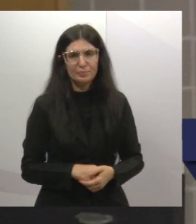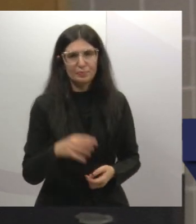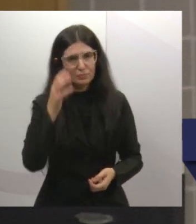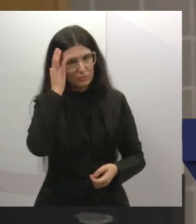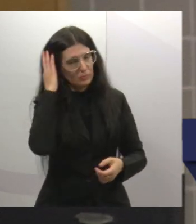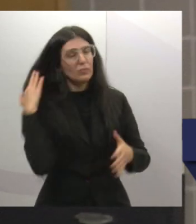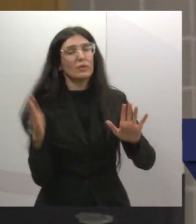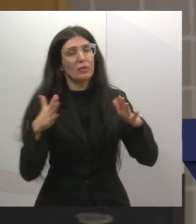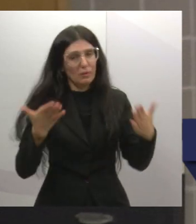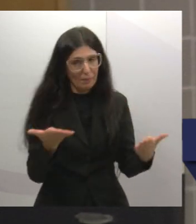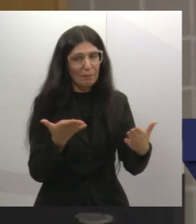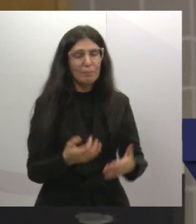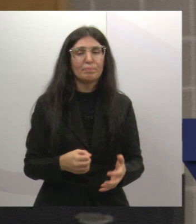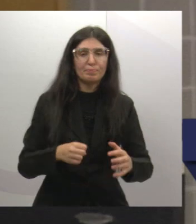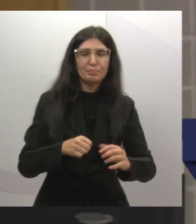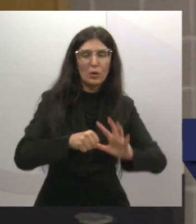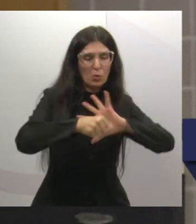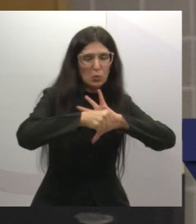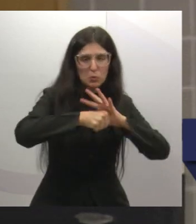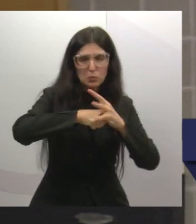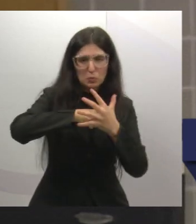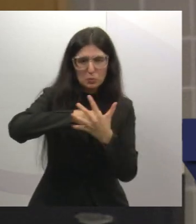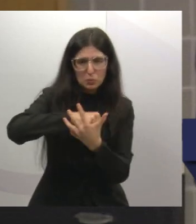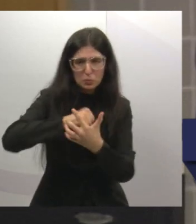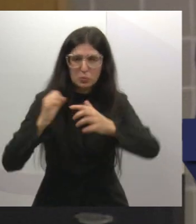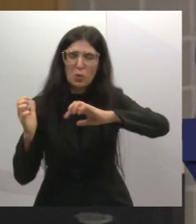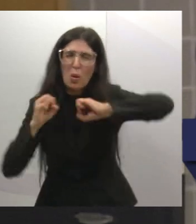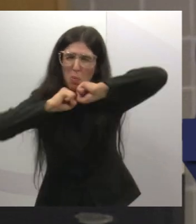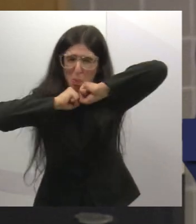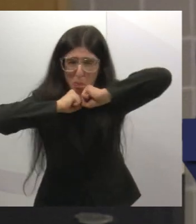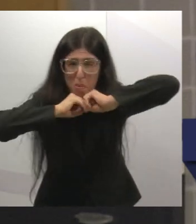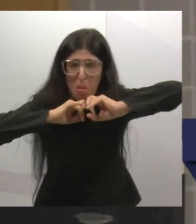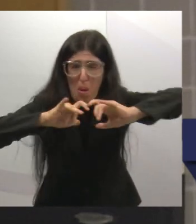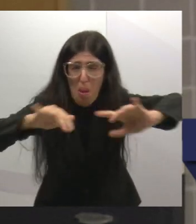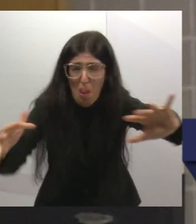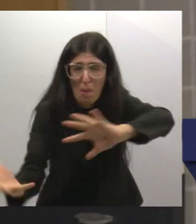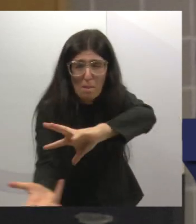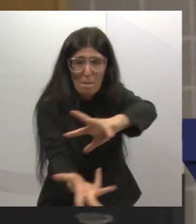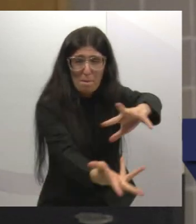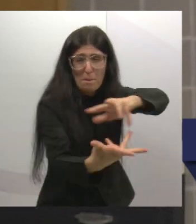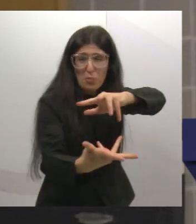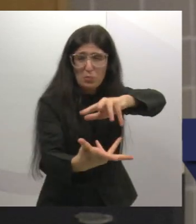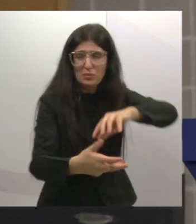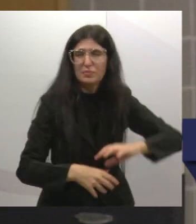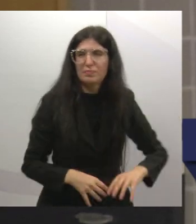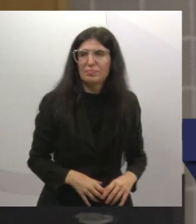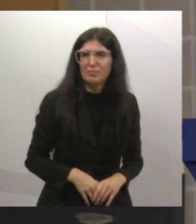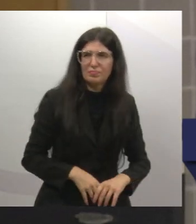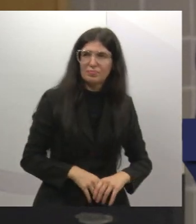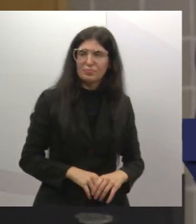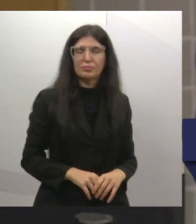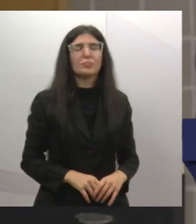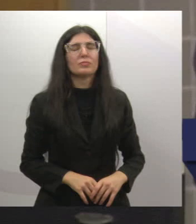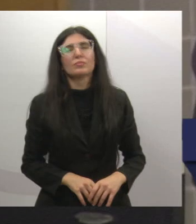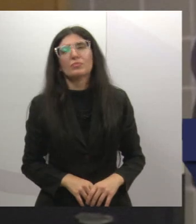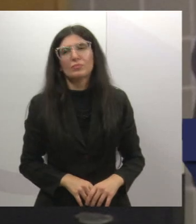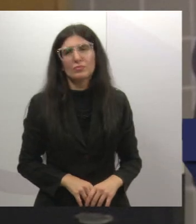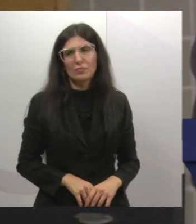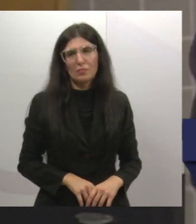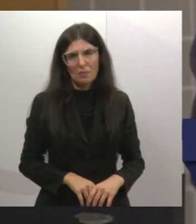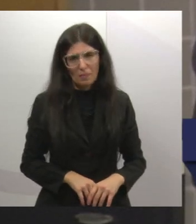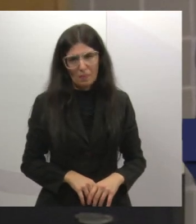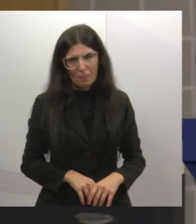pandemia, se eu não estiver equivocado na minha colocação, ela se ocorreu mais para o período